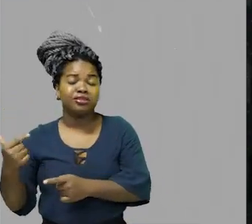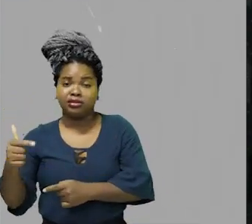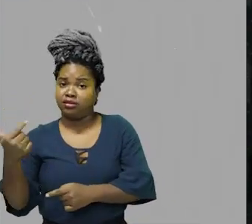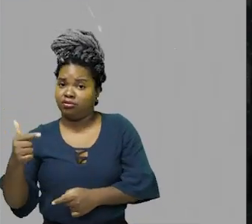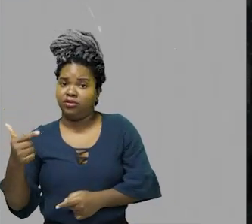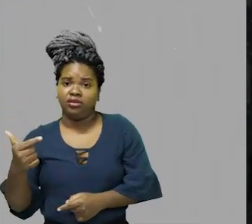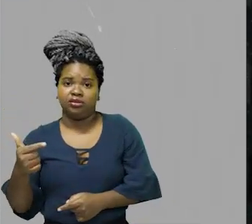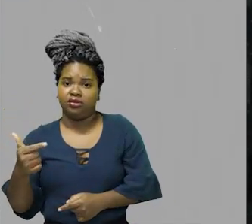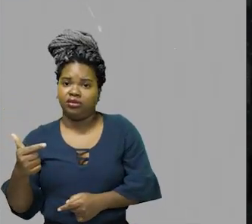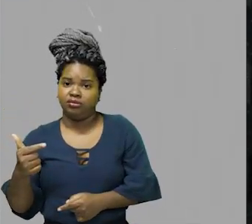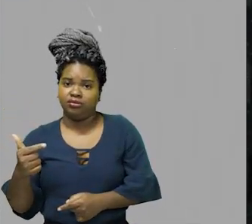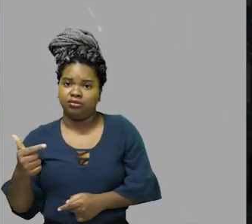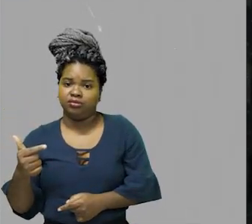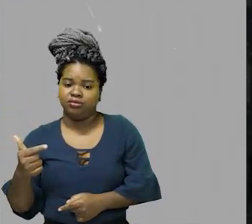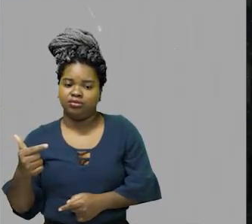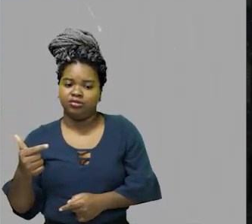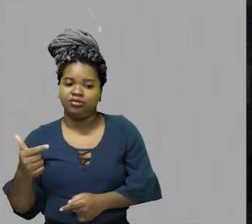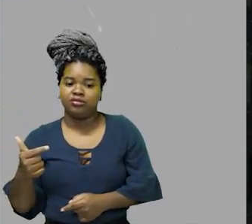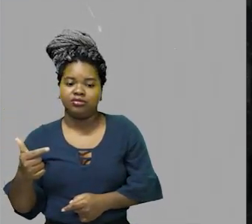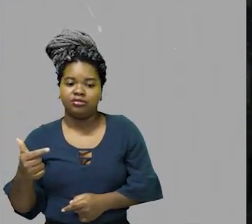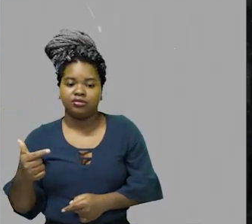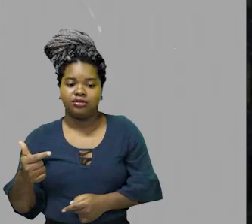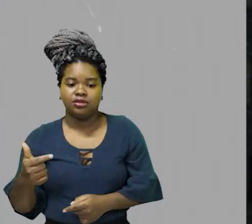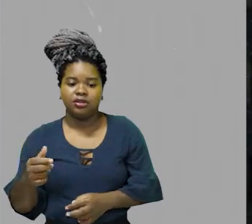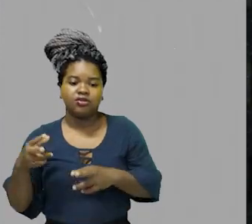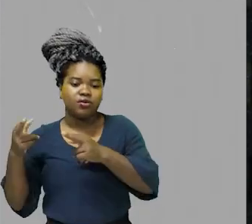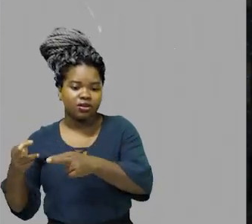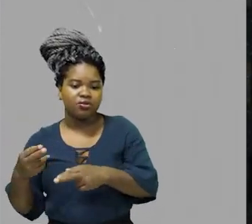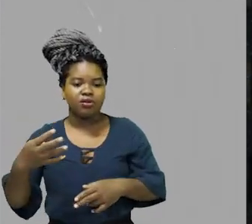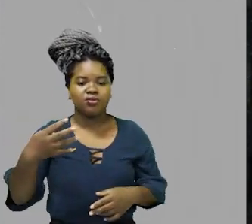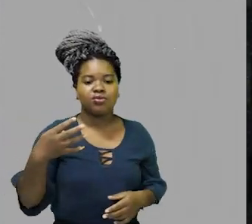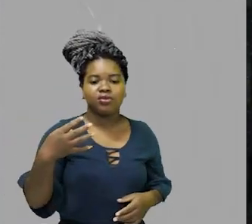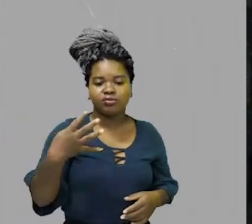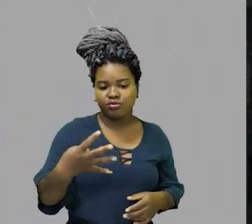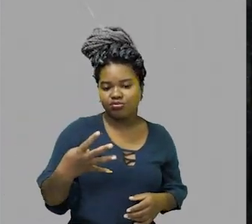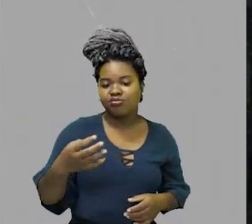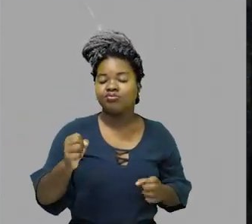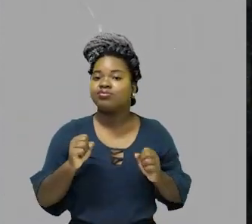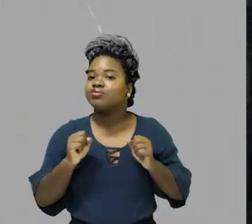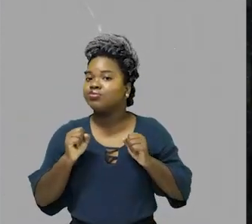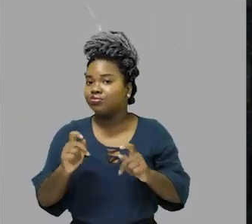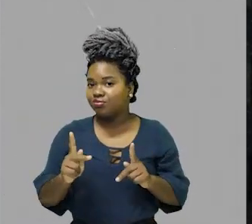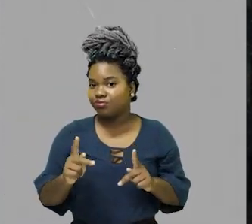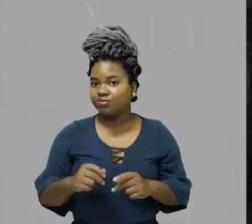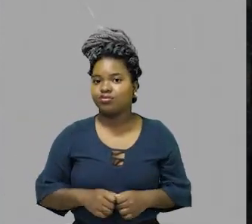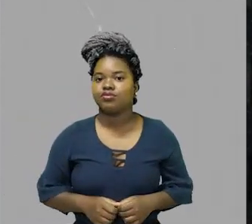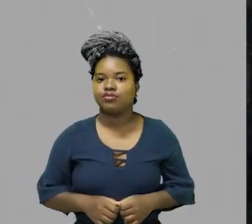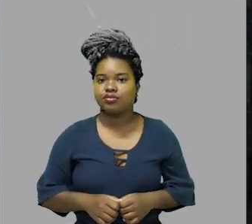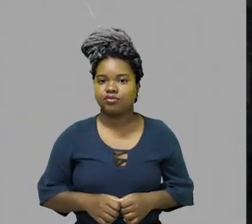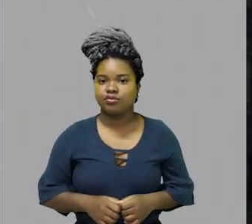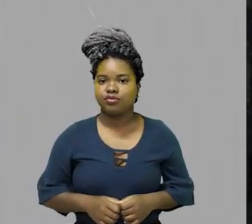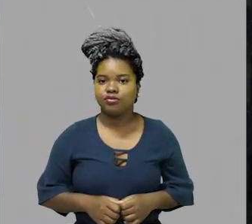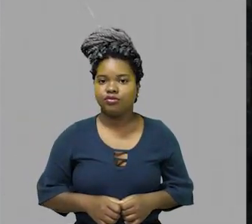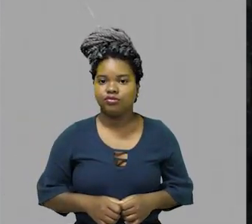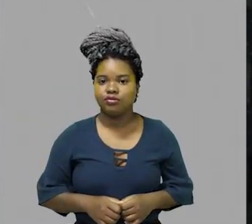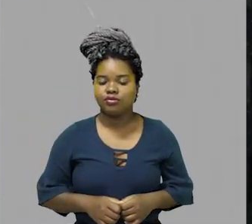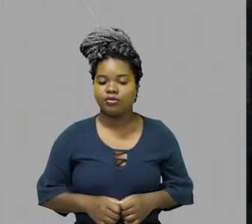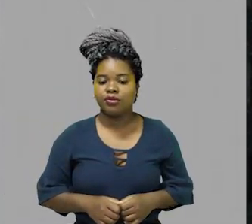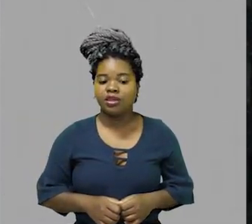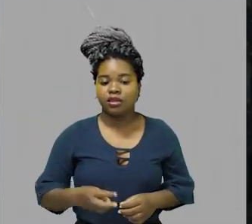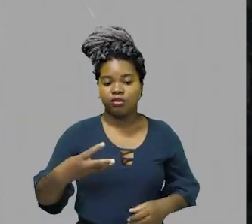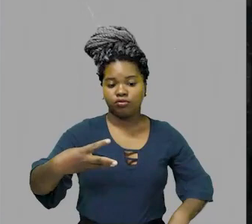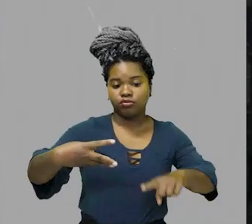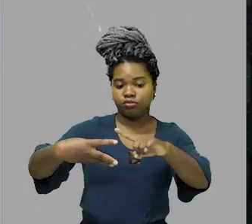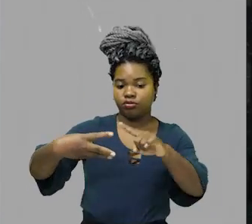informação genética que estava contida no exon 4. Então, entenda que o mesmo gene, aqui nessa